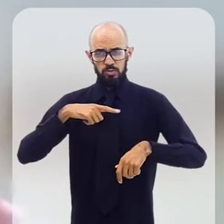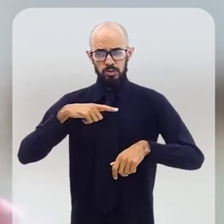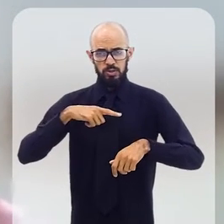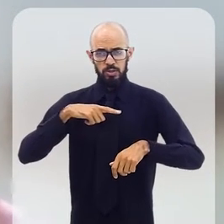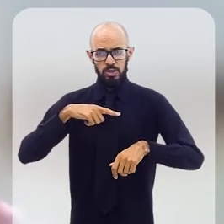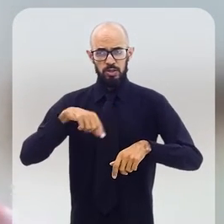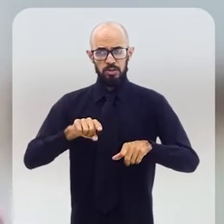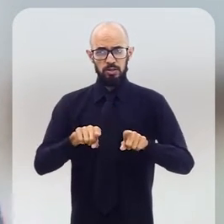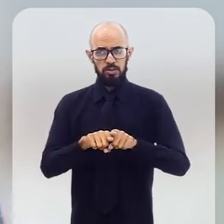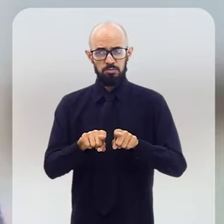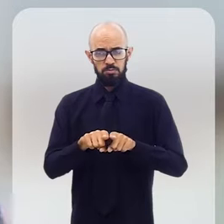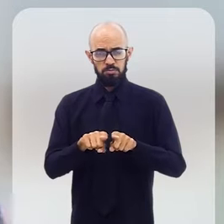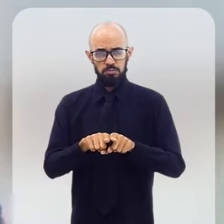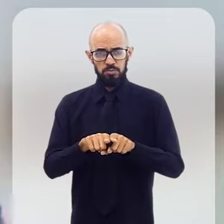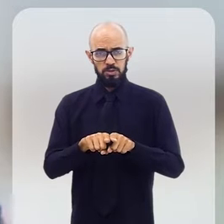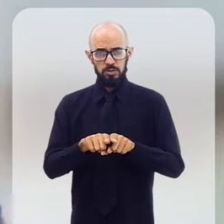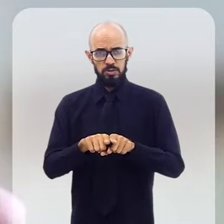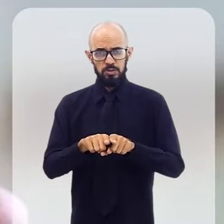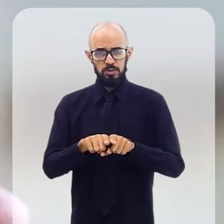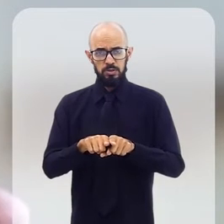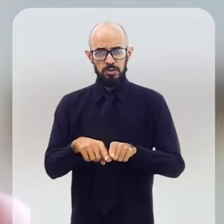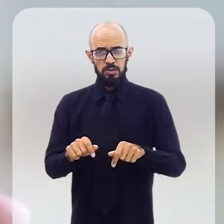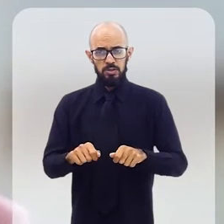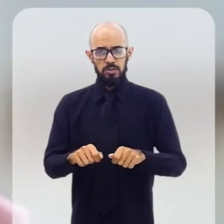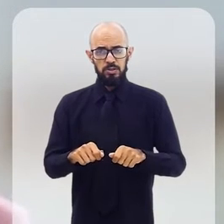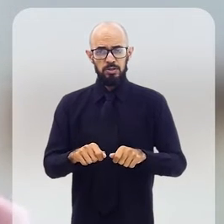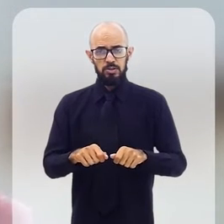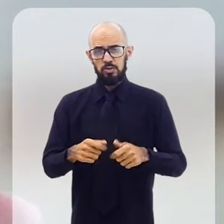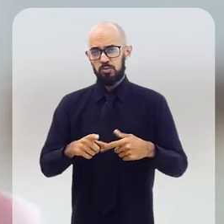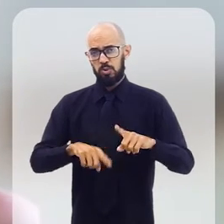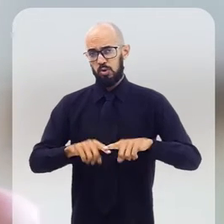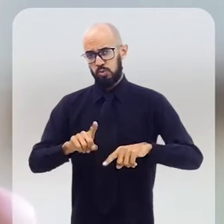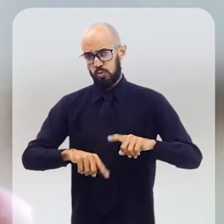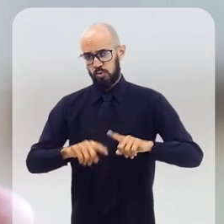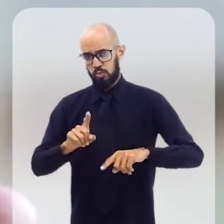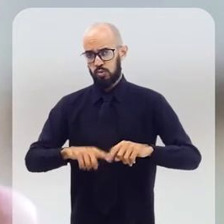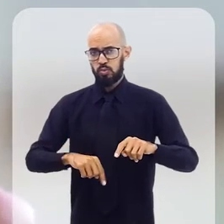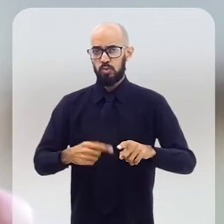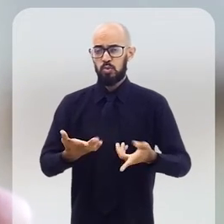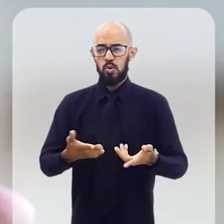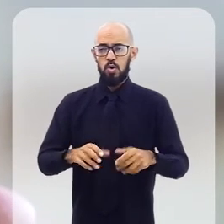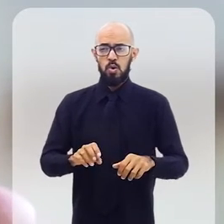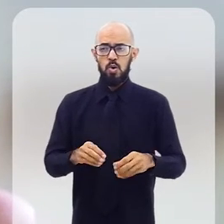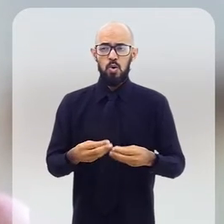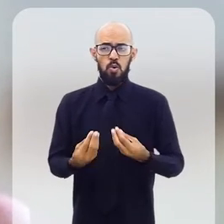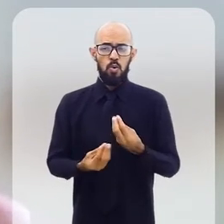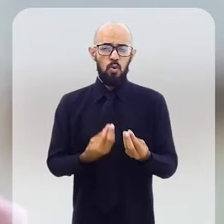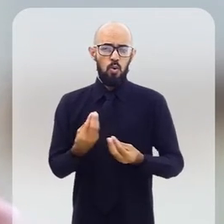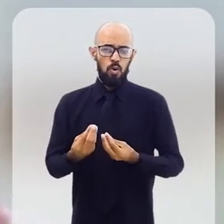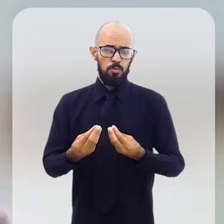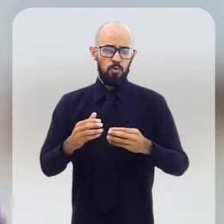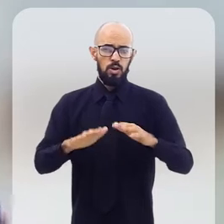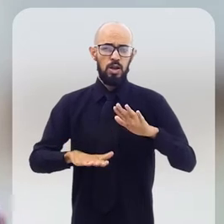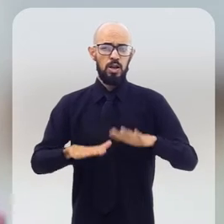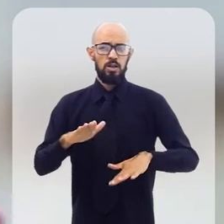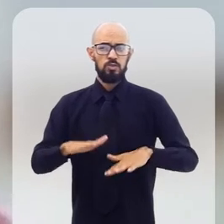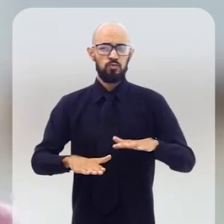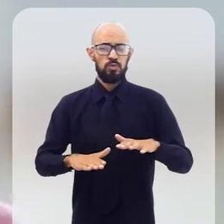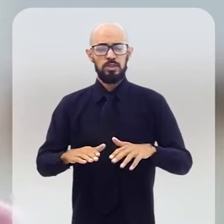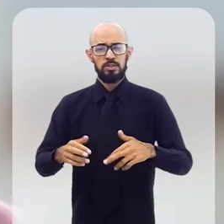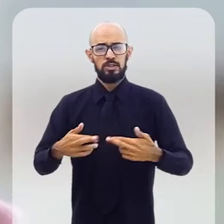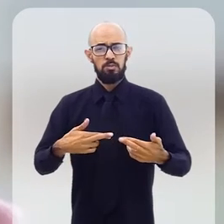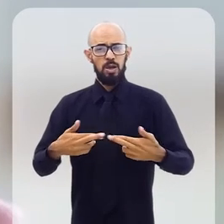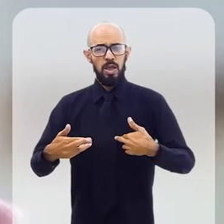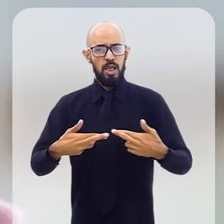que existe na cadeia de fornecedores daquele produto ali, com, às vezes, uma relação